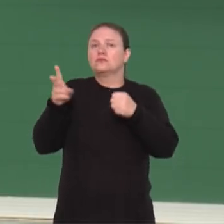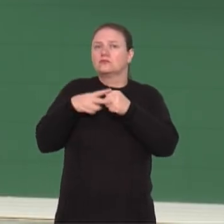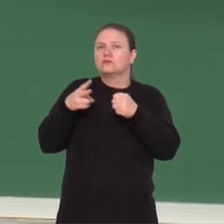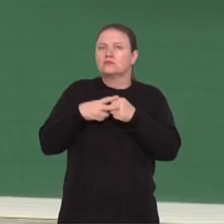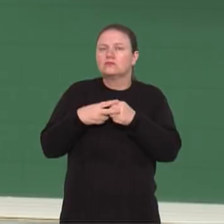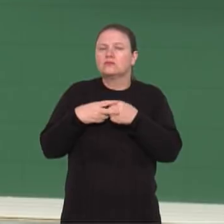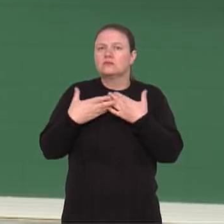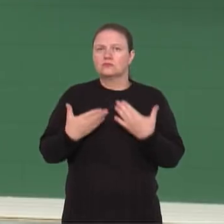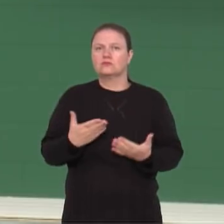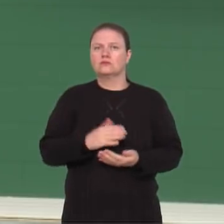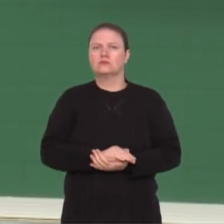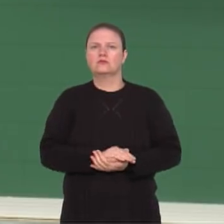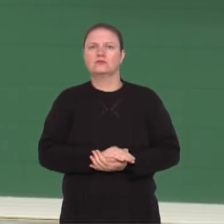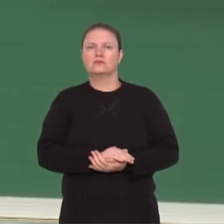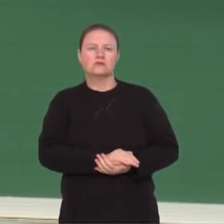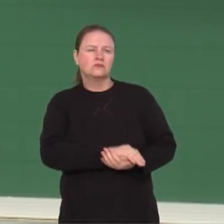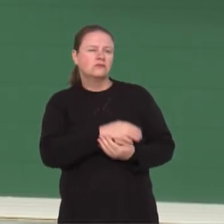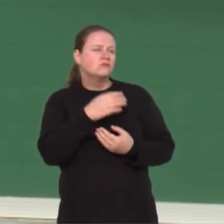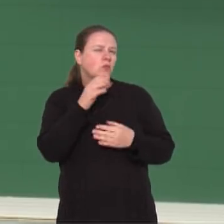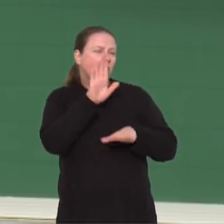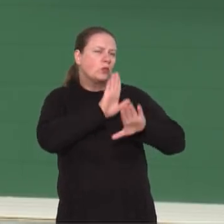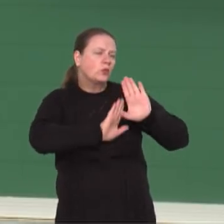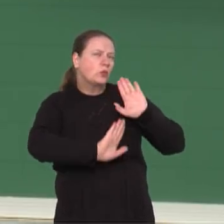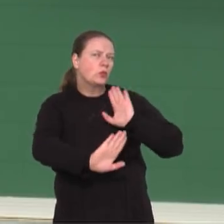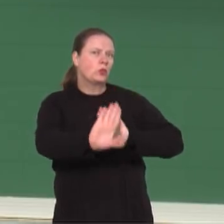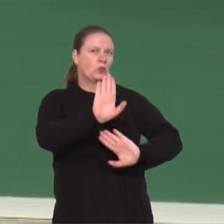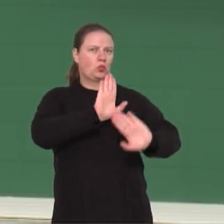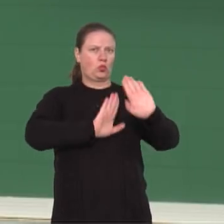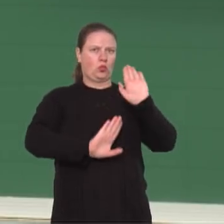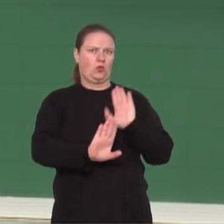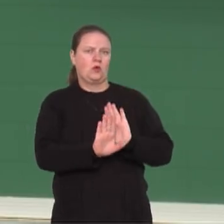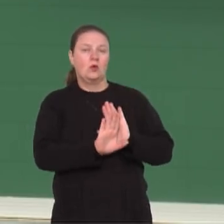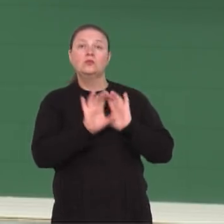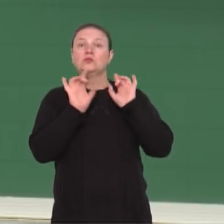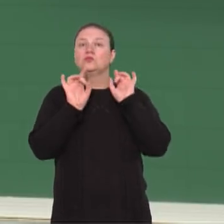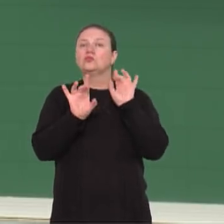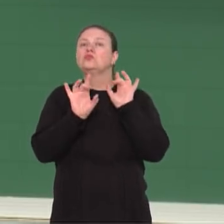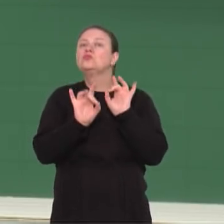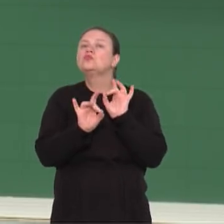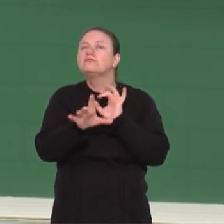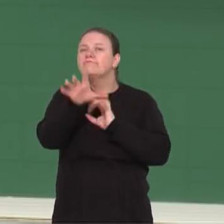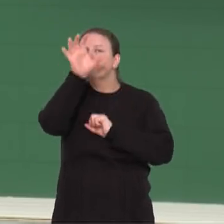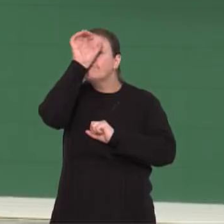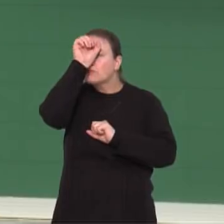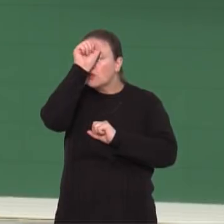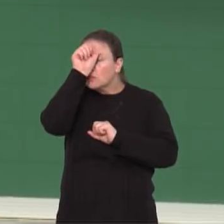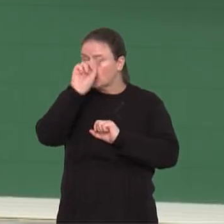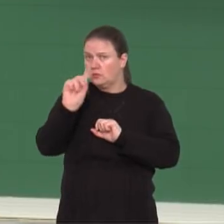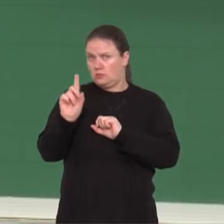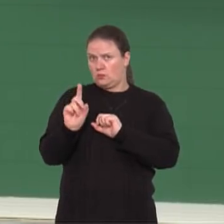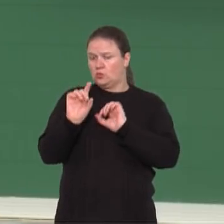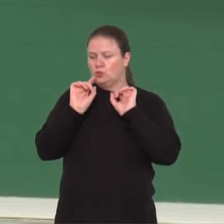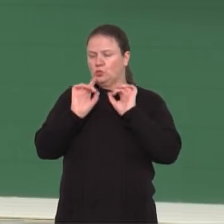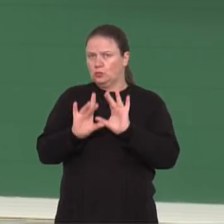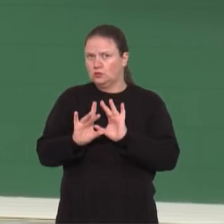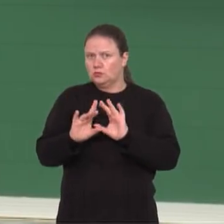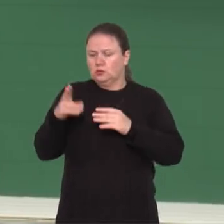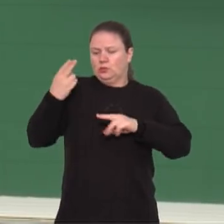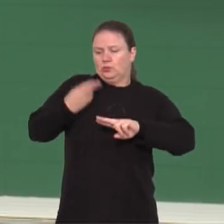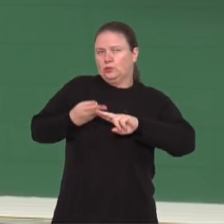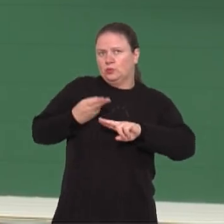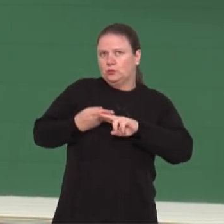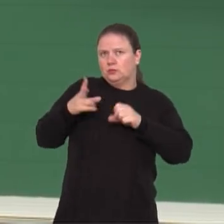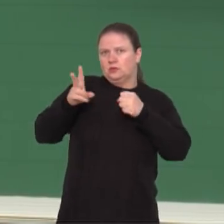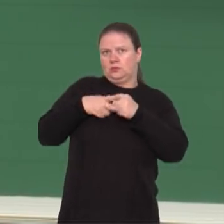ser, ele requer um pouco mais de cuidado, né? Não só para a gente aprender as concordâncias quando formos utilizar